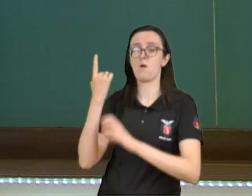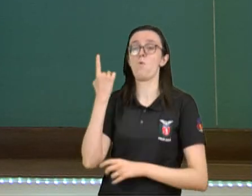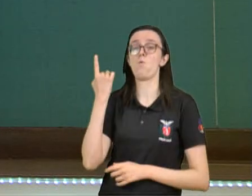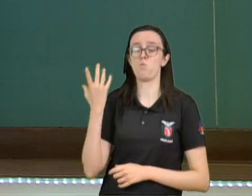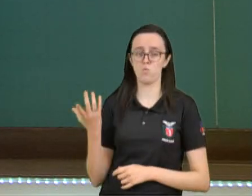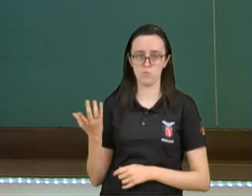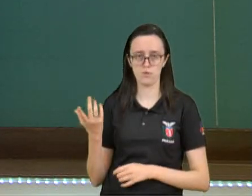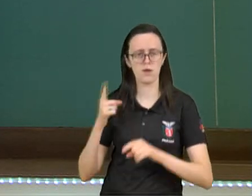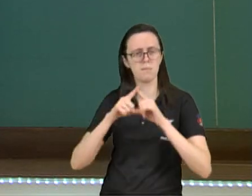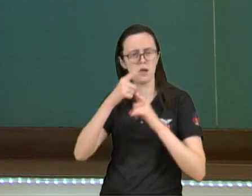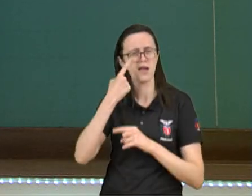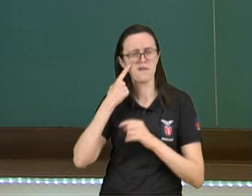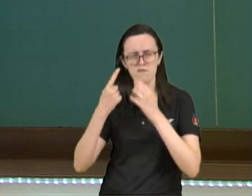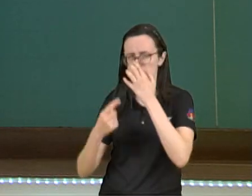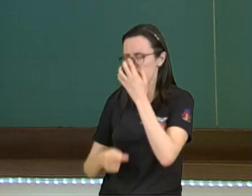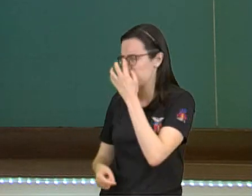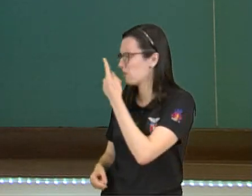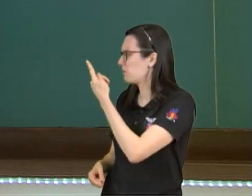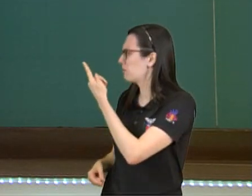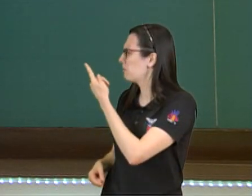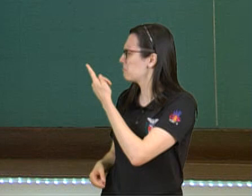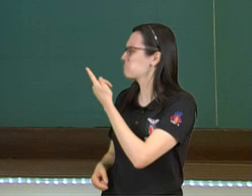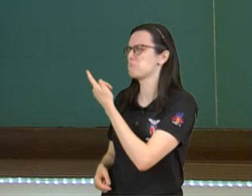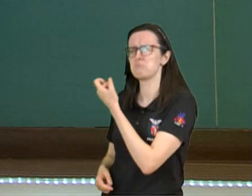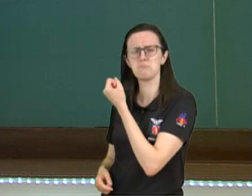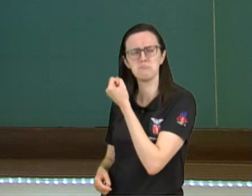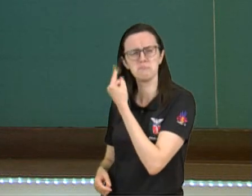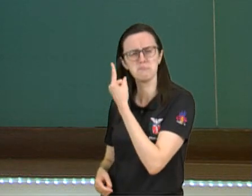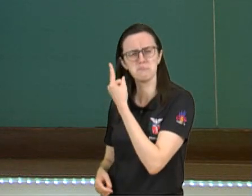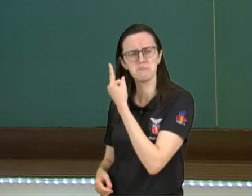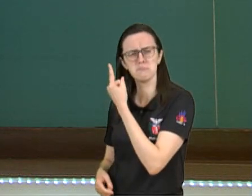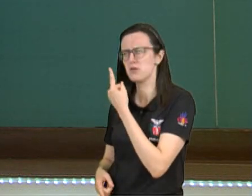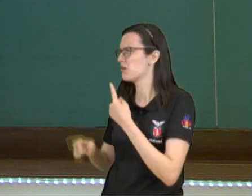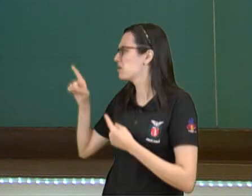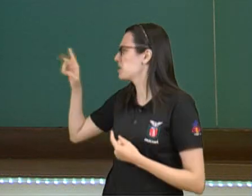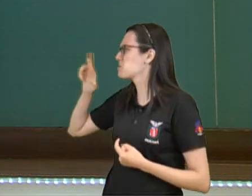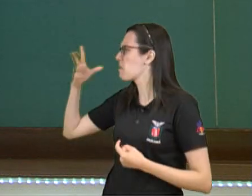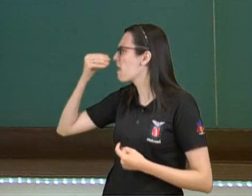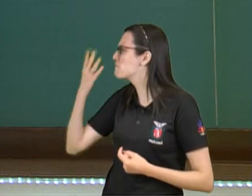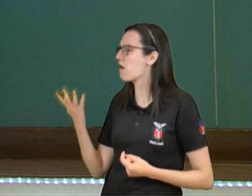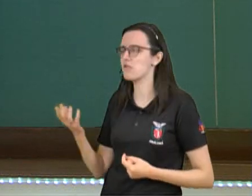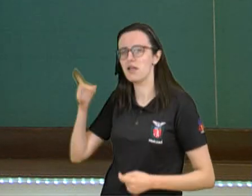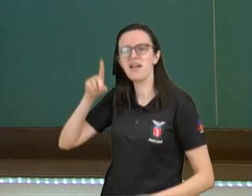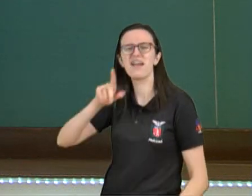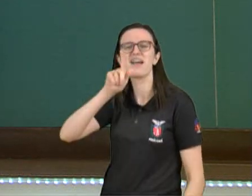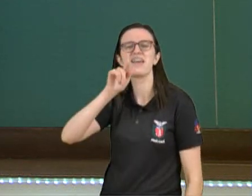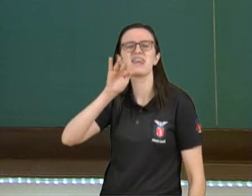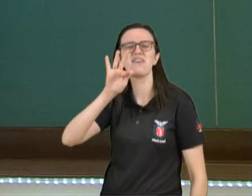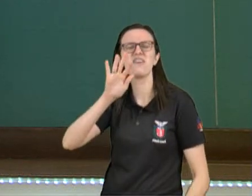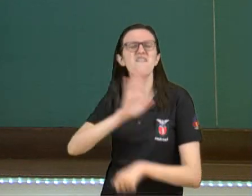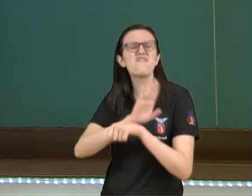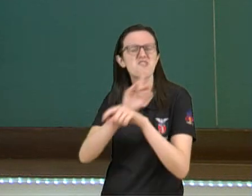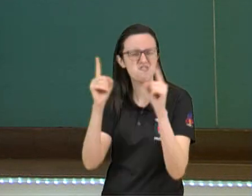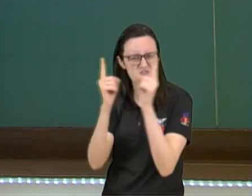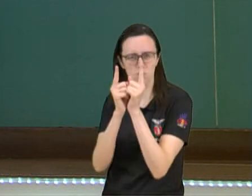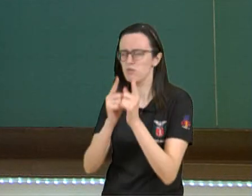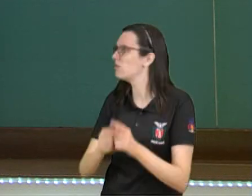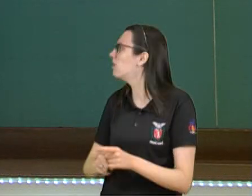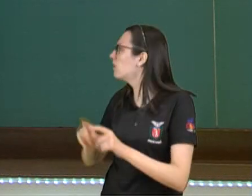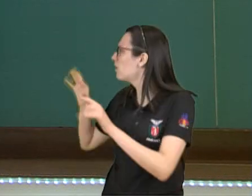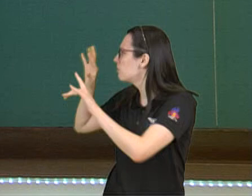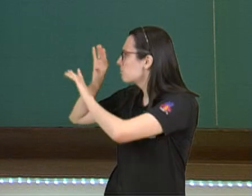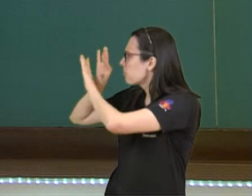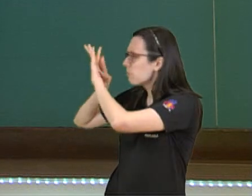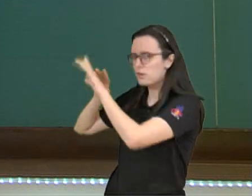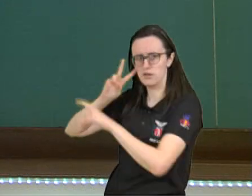olha como ele está tendo movimento, então não é uma foto, é um GIF, é uma animação. Percebam como um ser